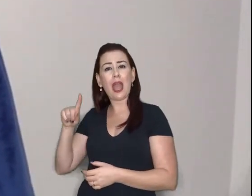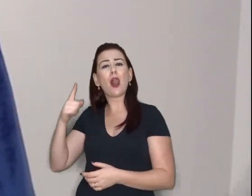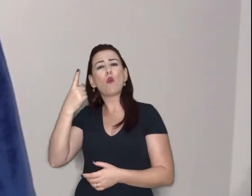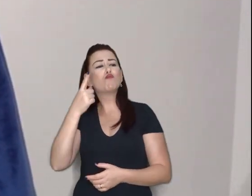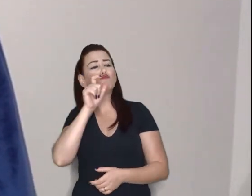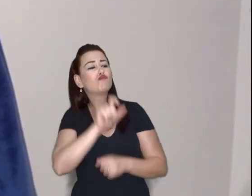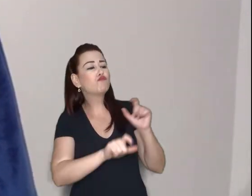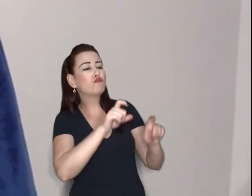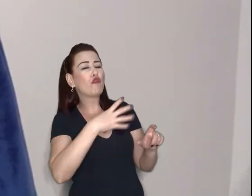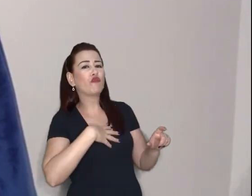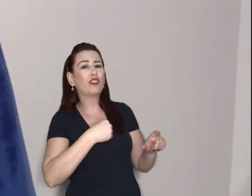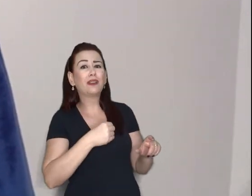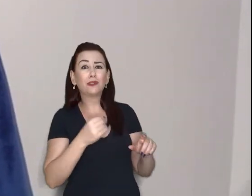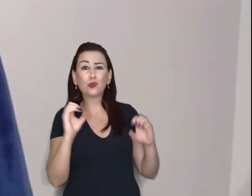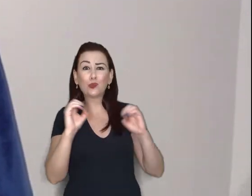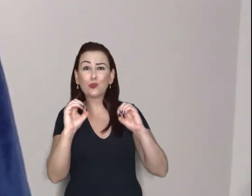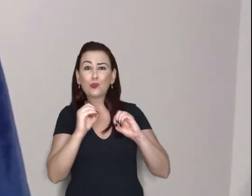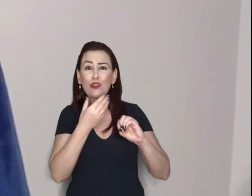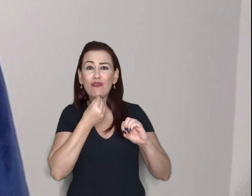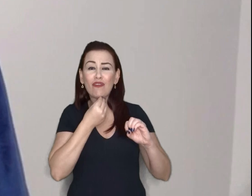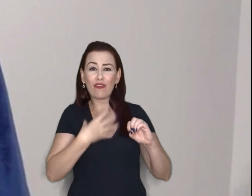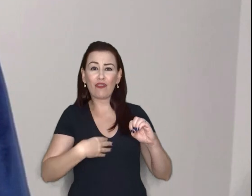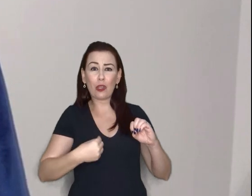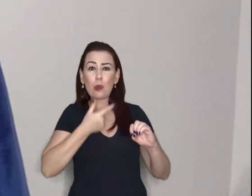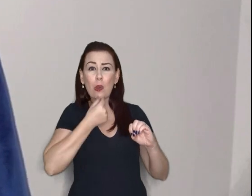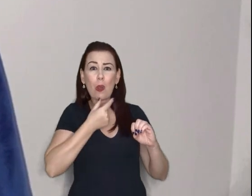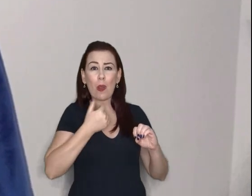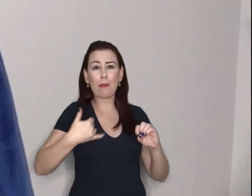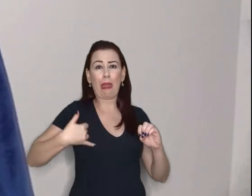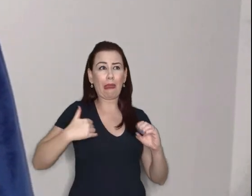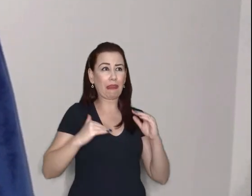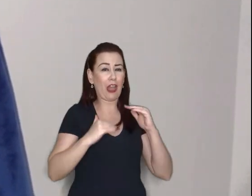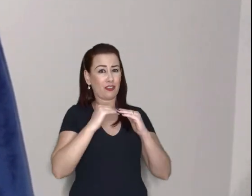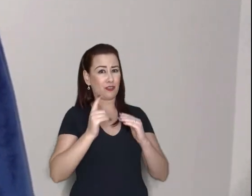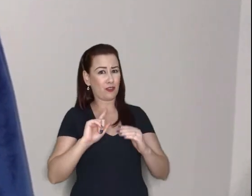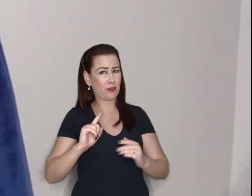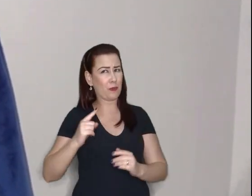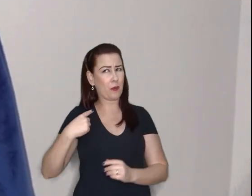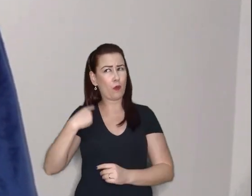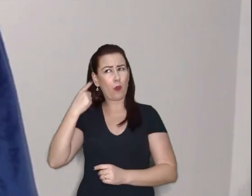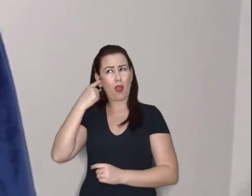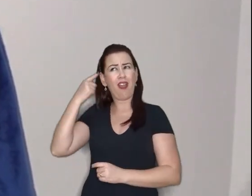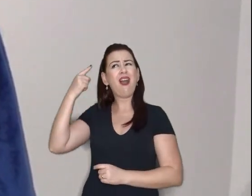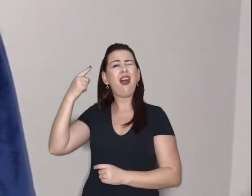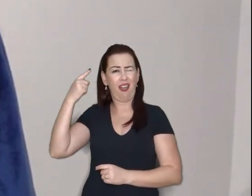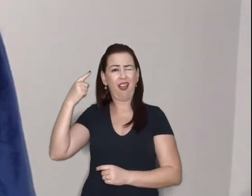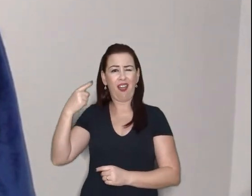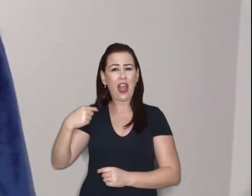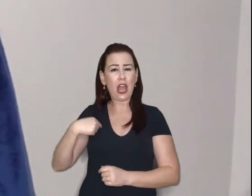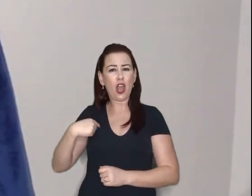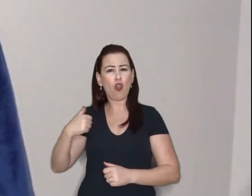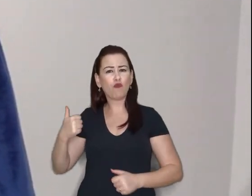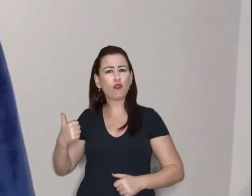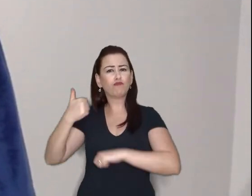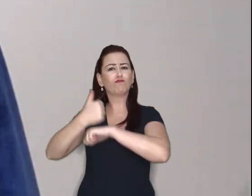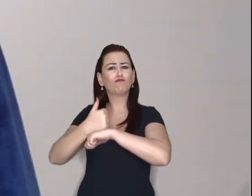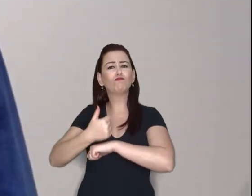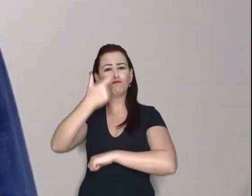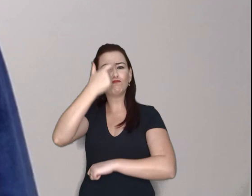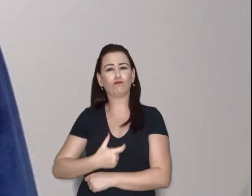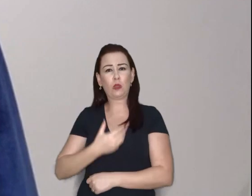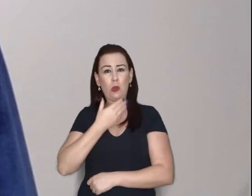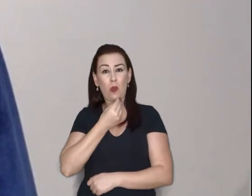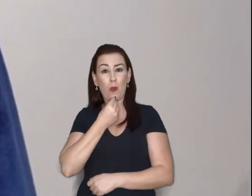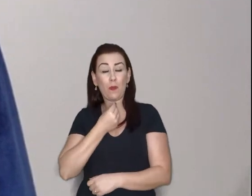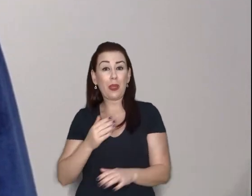guerra, mas ele não tinha nenhum filho da idade requerida. Foi quando eu me ofereci para acompanhar o batalhão.